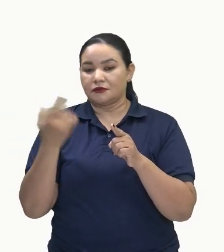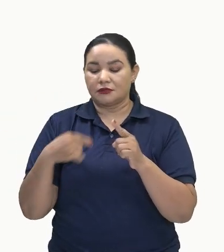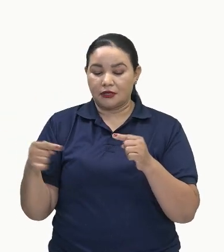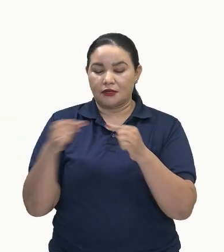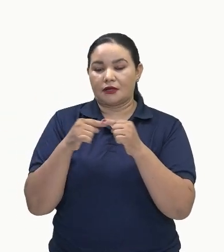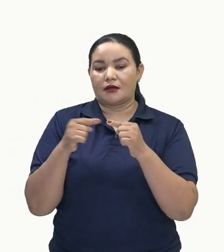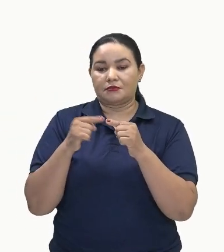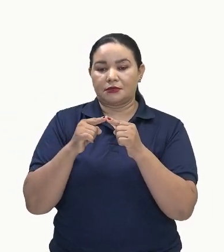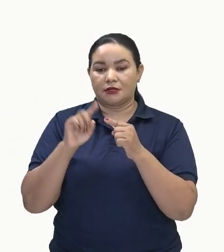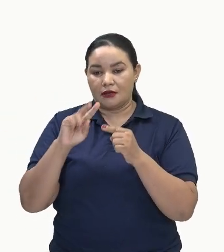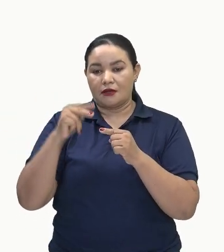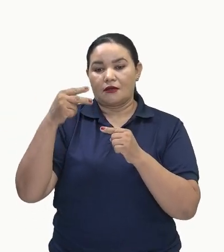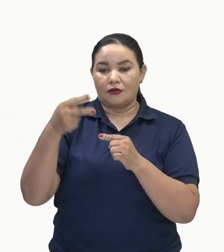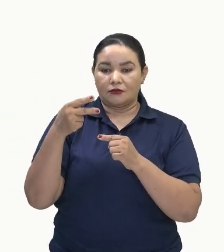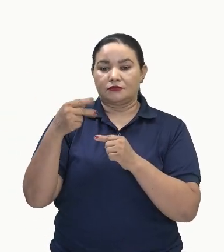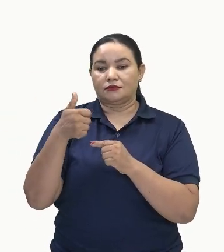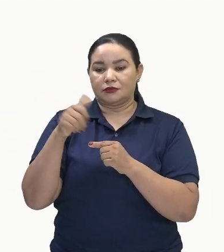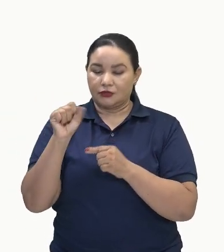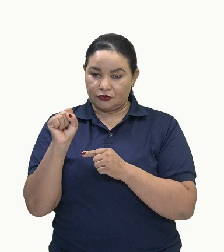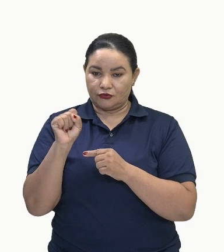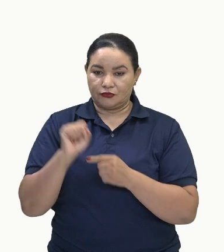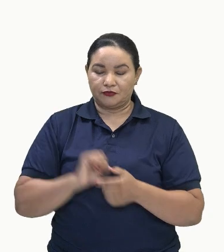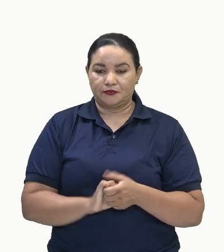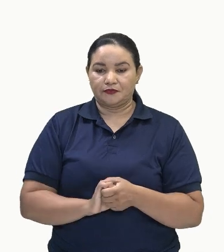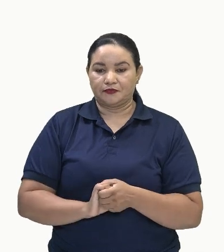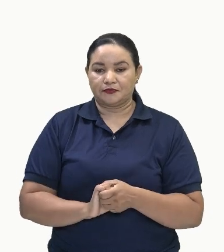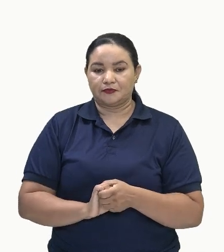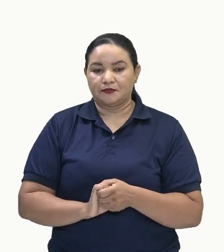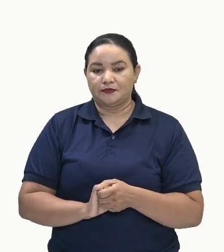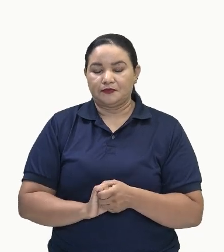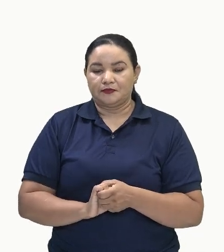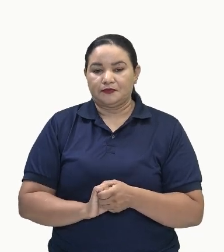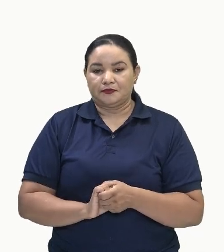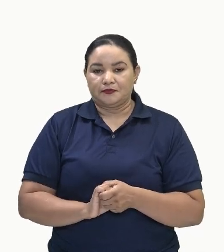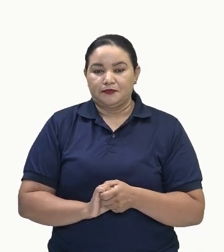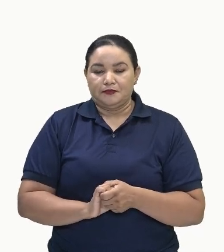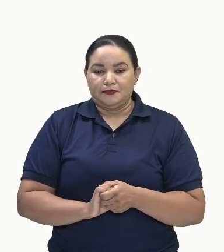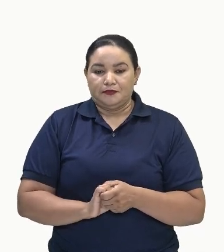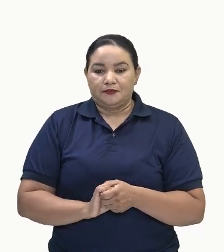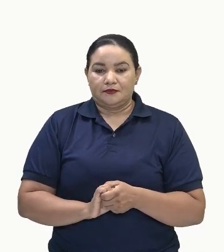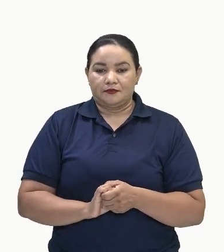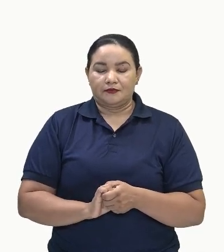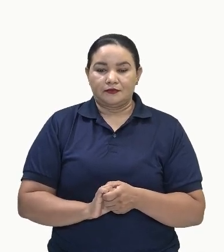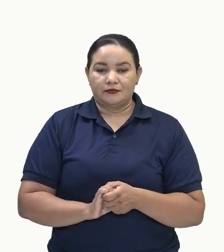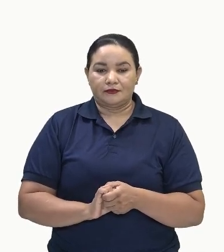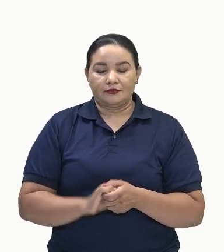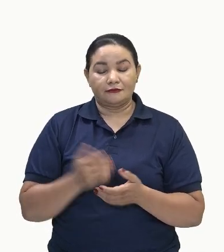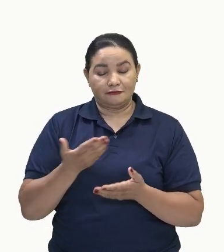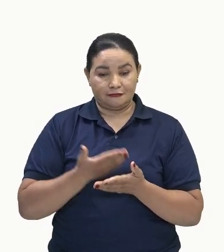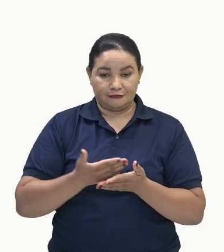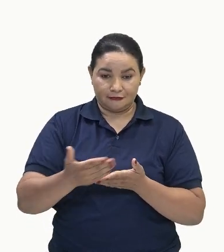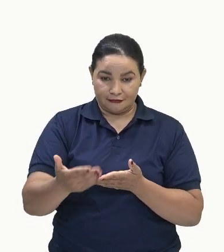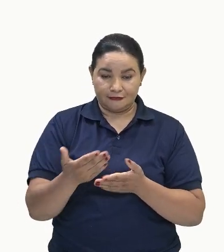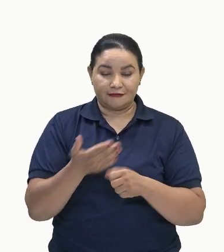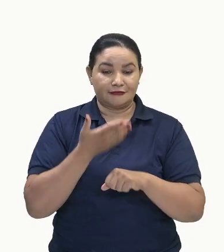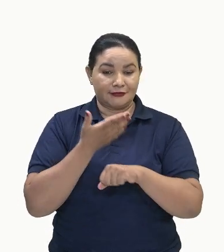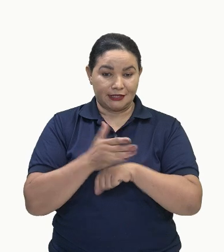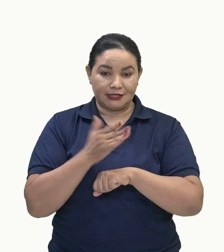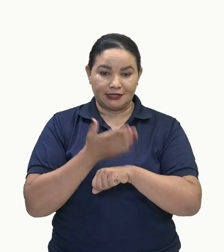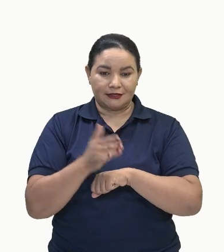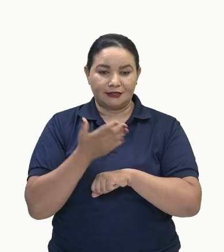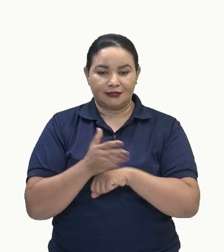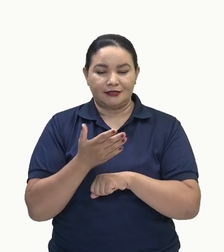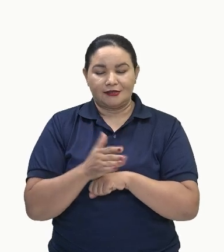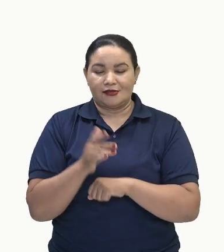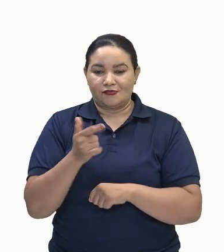número, certo? Então, dito isto, vamos continuar aqui o nosso praticar, né? E